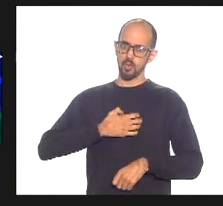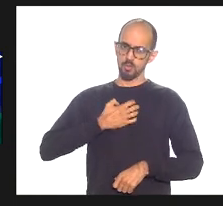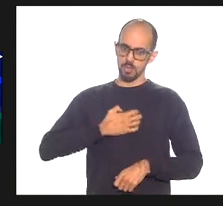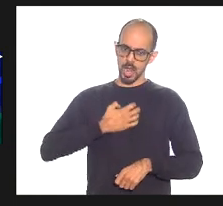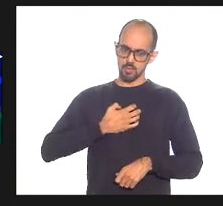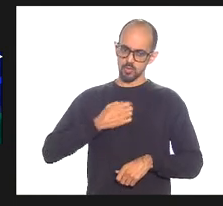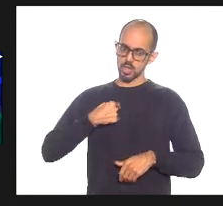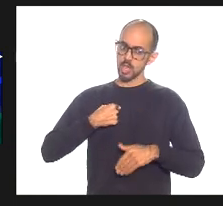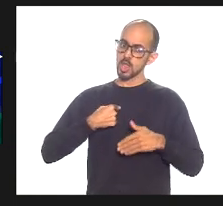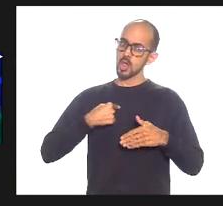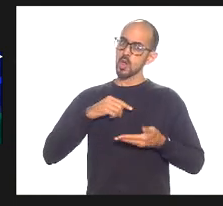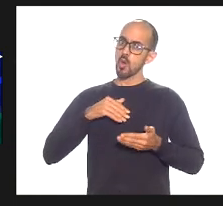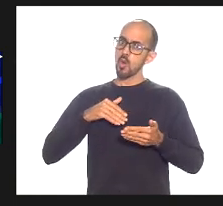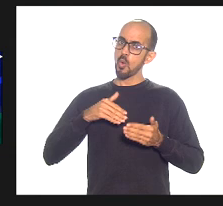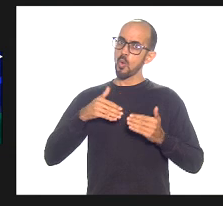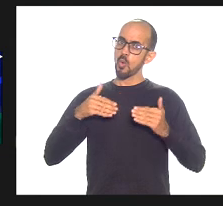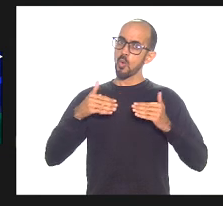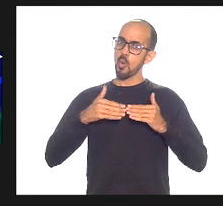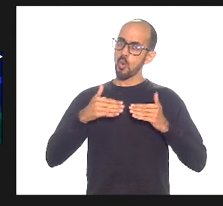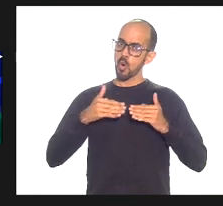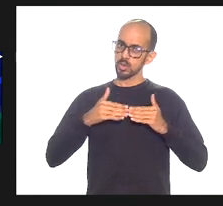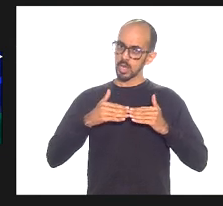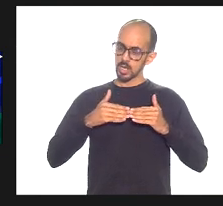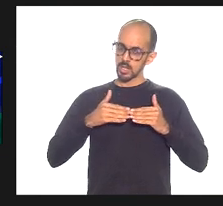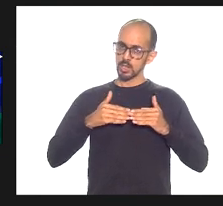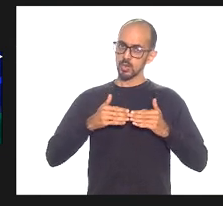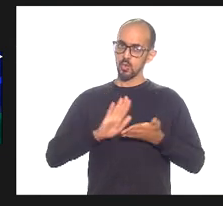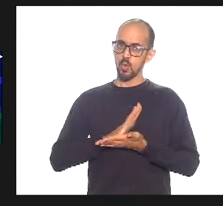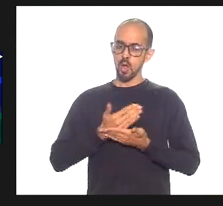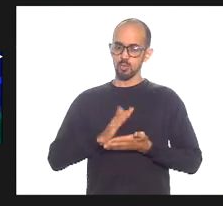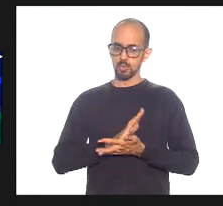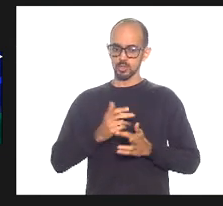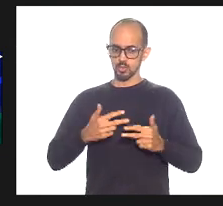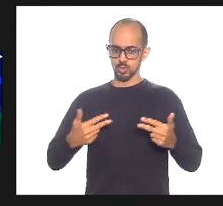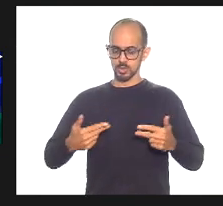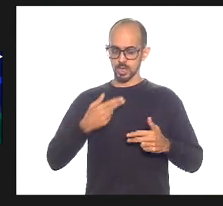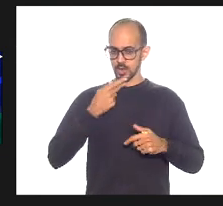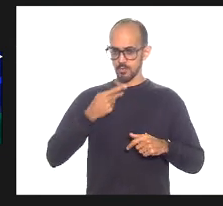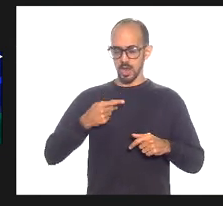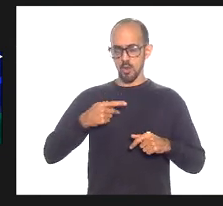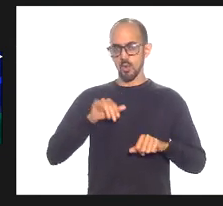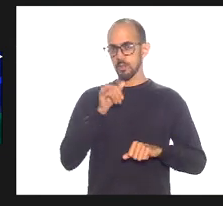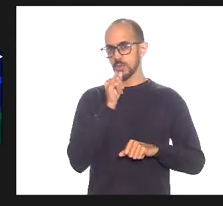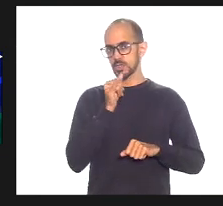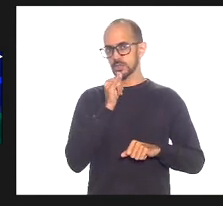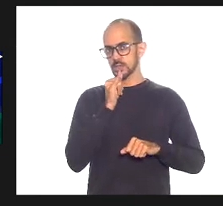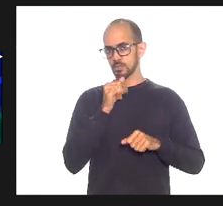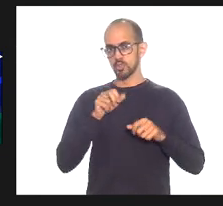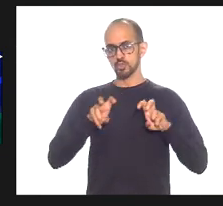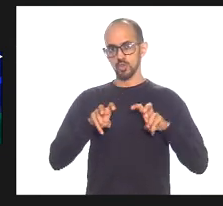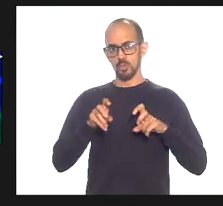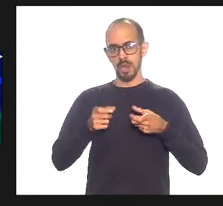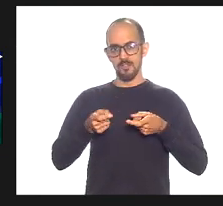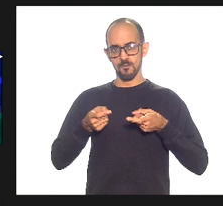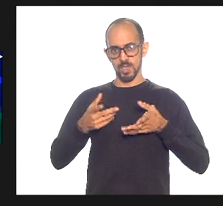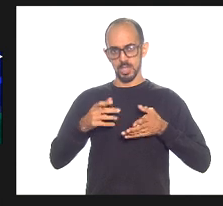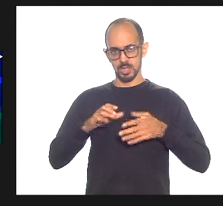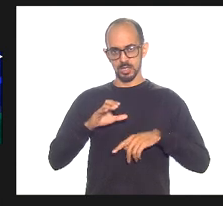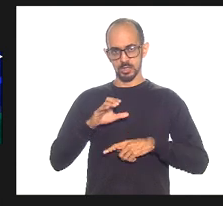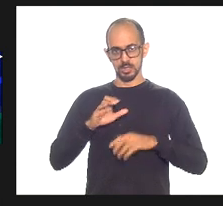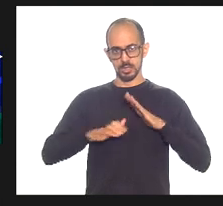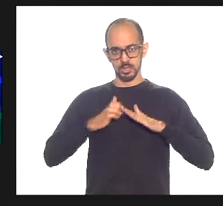eu concordei com eles alguns pontos que ele mencionou em relação à privatização da Cedae